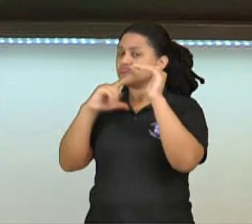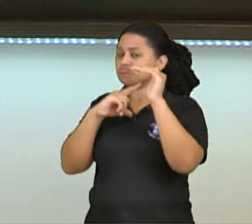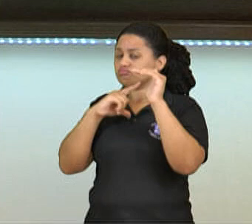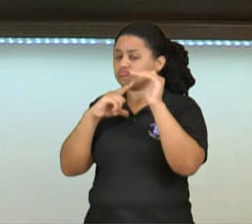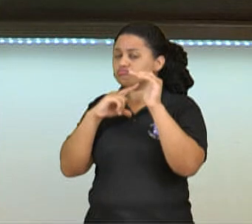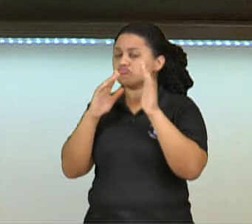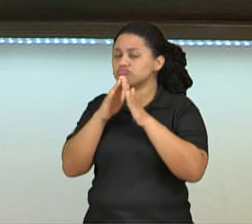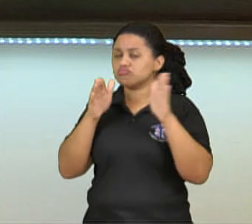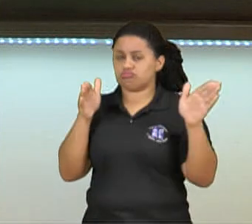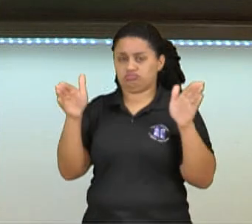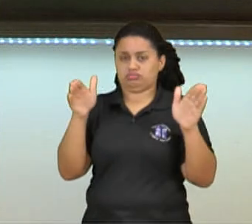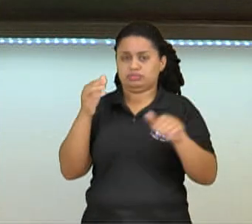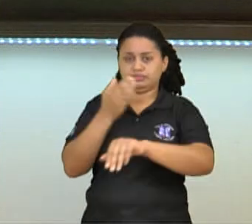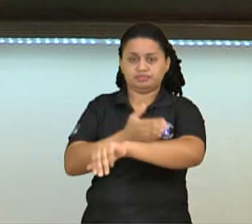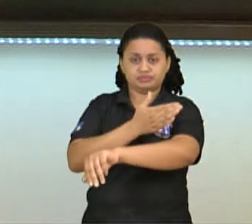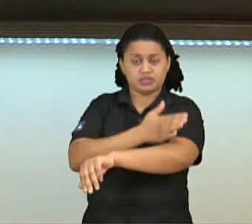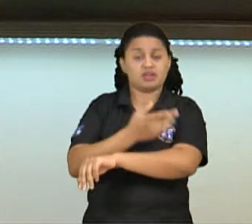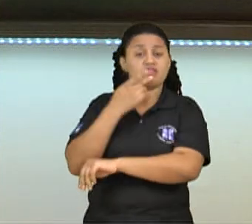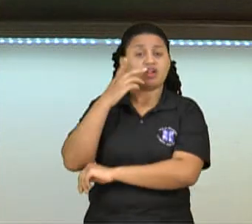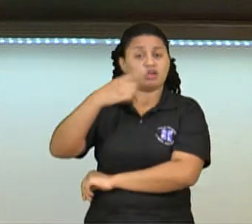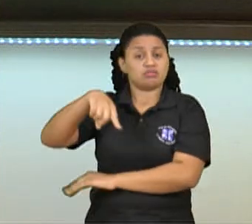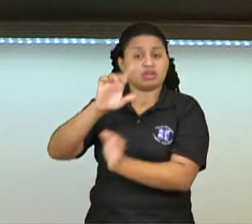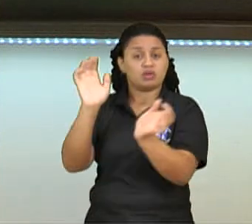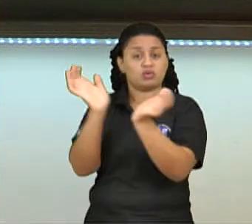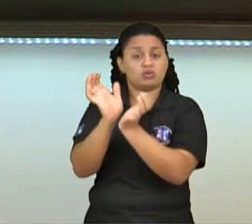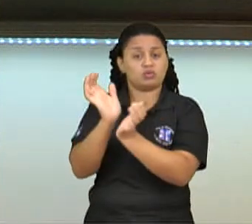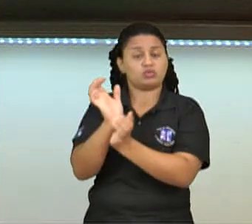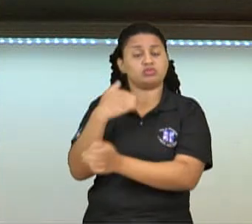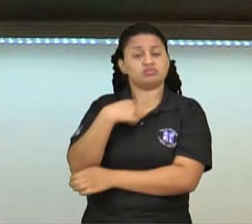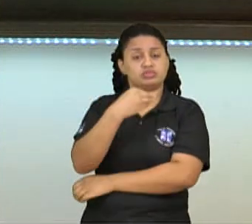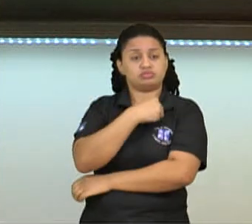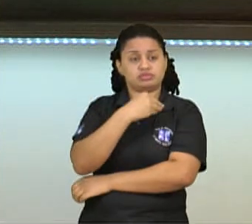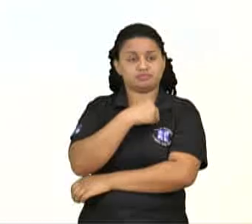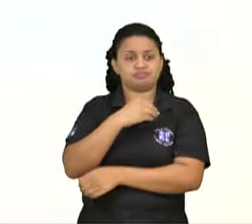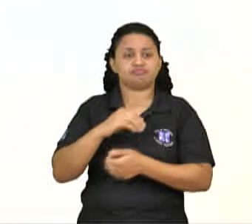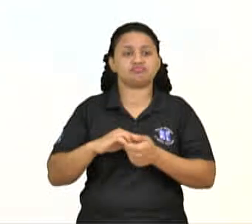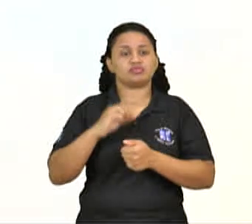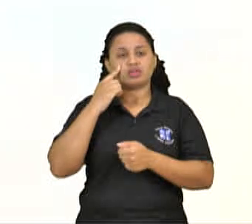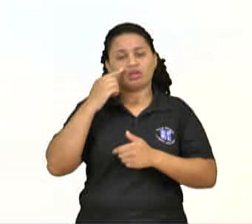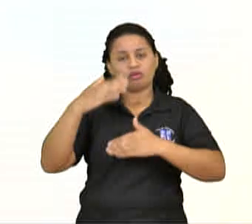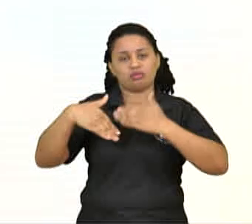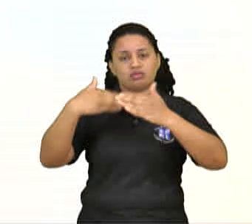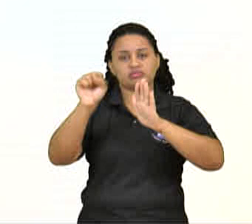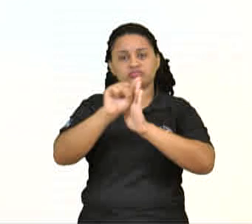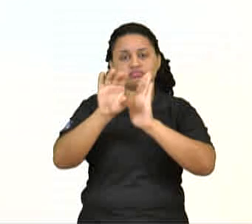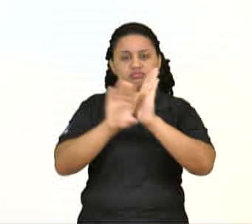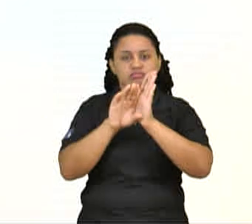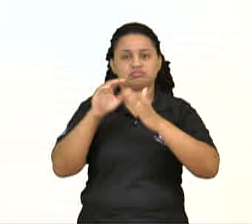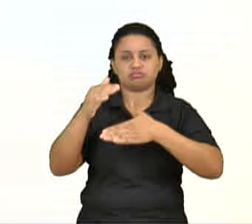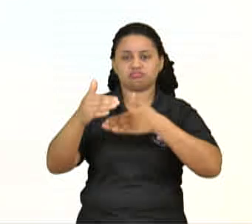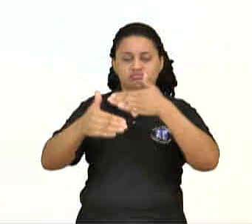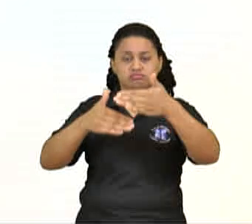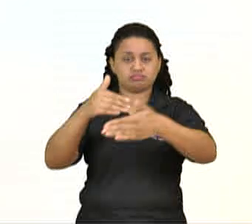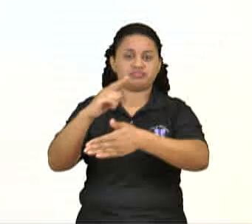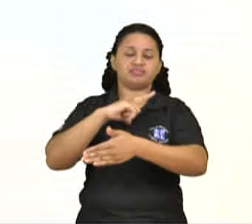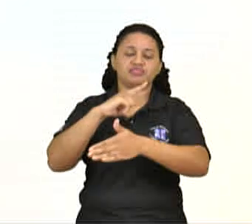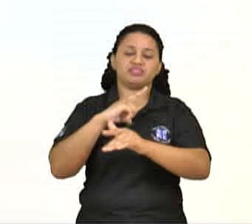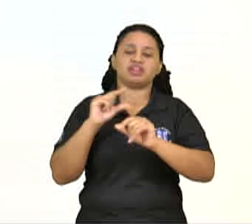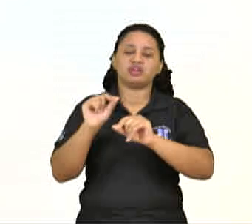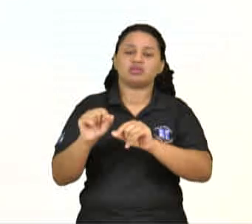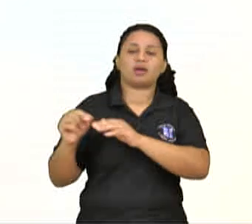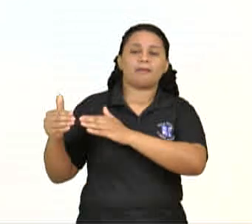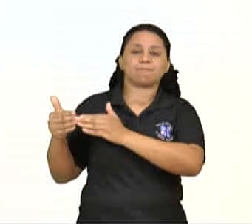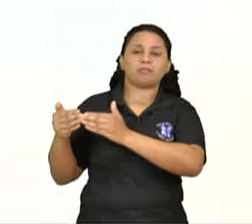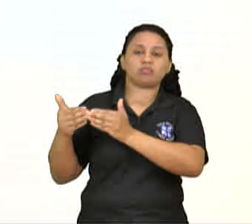existente durante a Idade Média. Vamos ver que nos meandros dos séculos seguintes, vão ocorrer as grandes